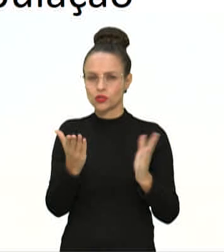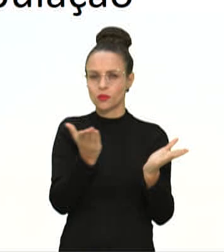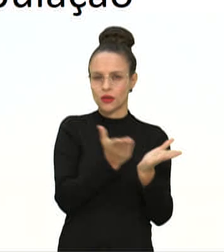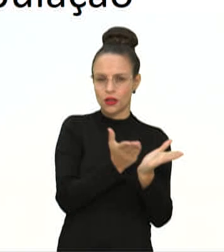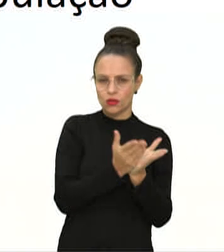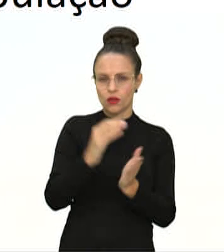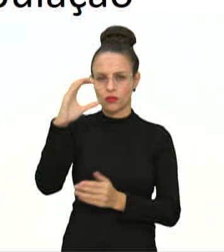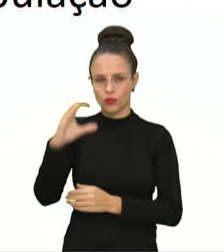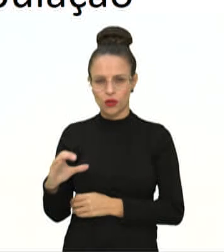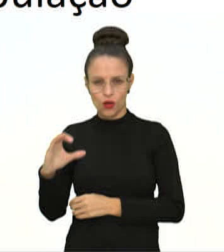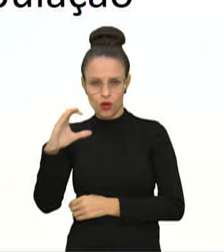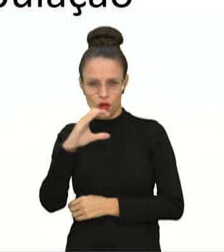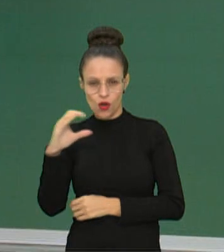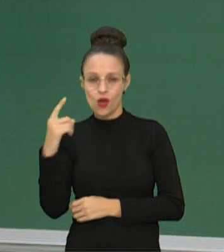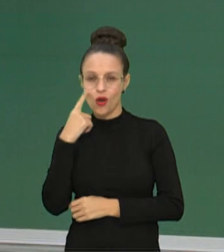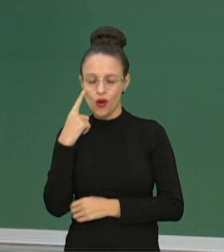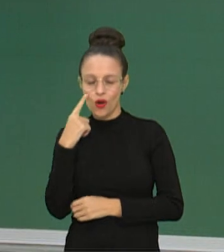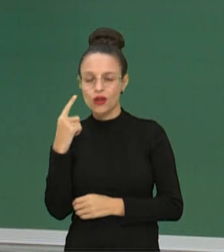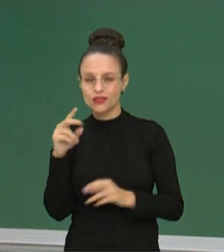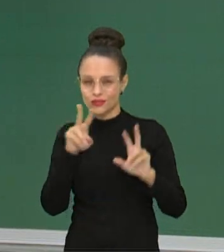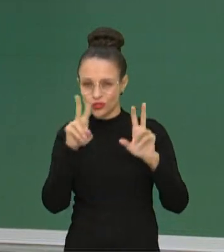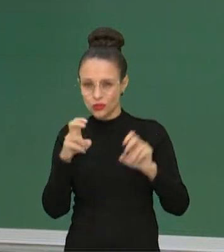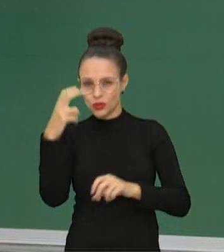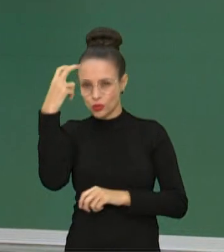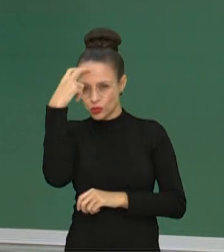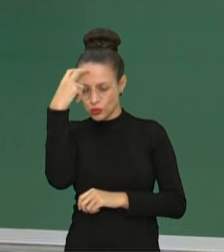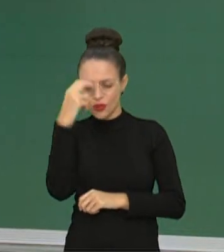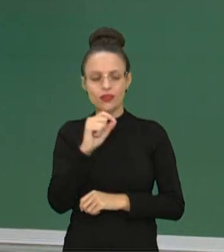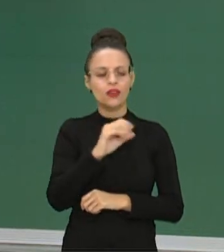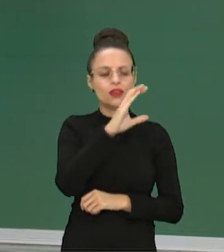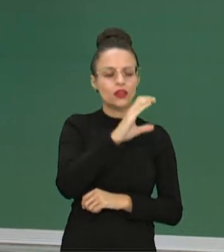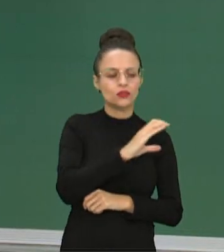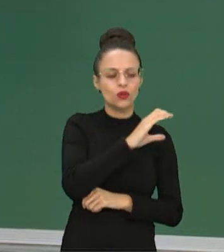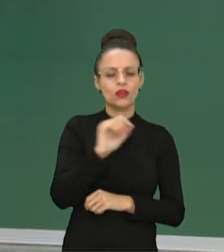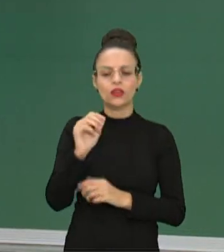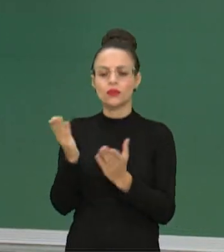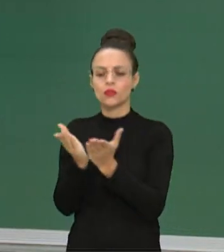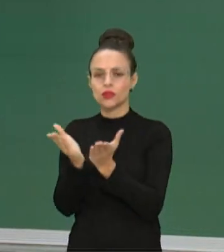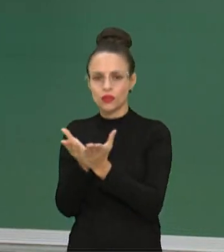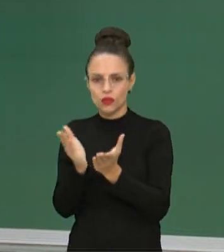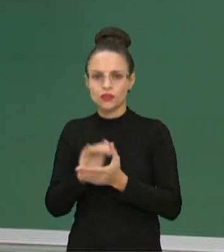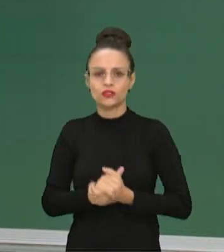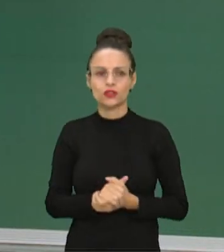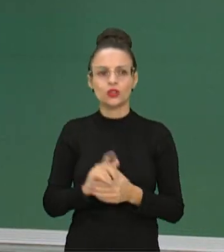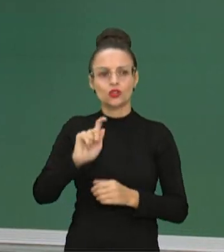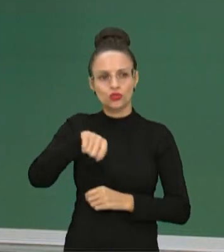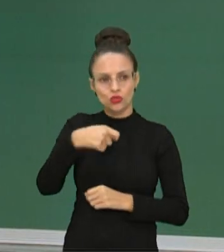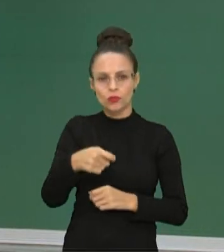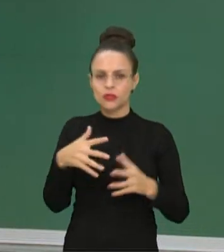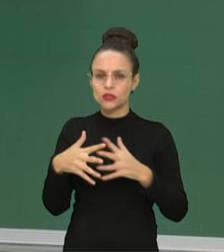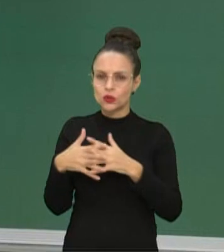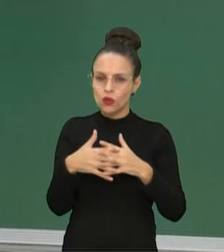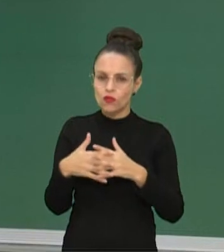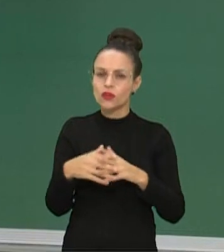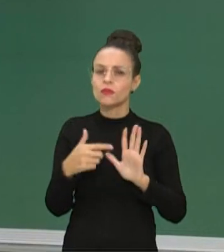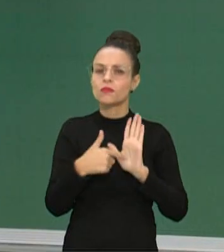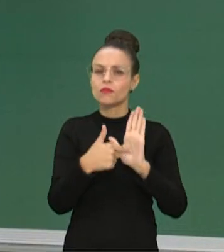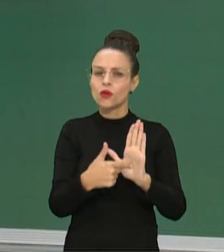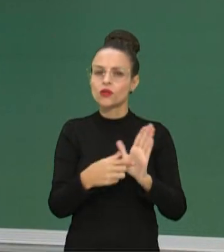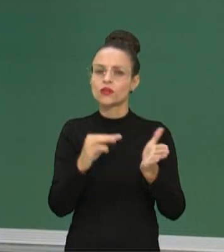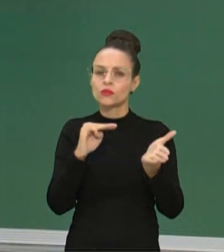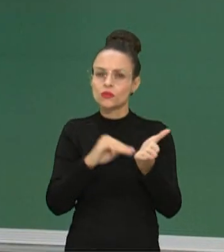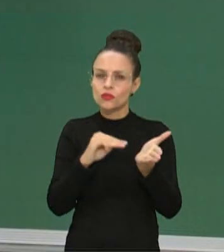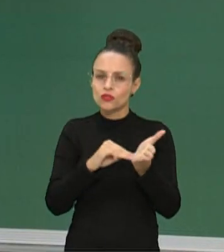Olha a questão cultural aí, católico e protestantes. Quem que é católico, quem é protestante na ideia? Sobre esse conflito indique motivos que